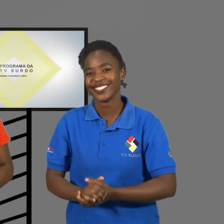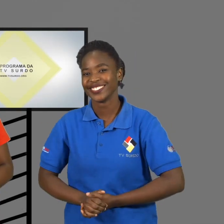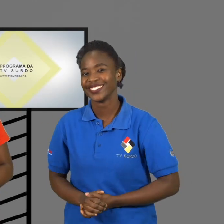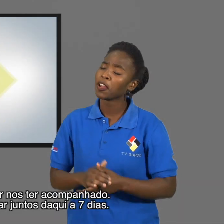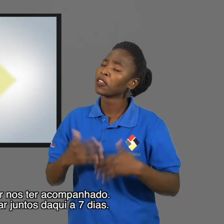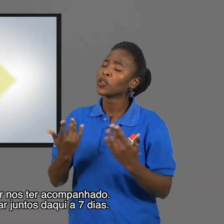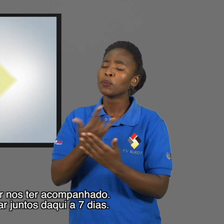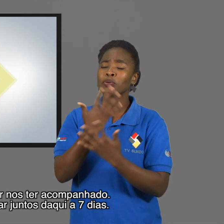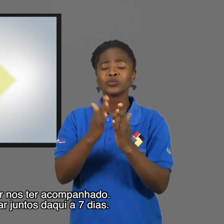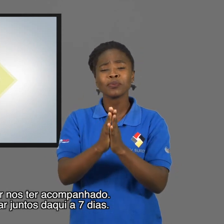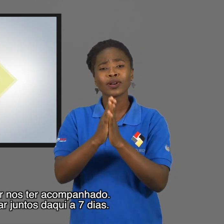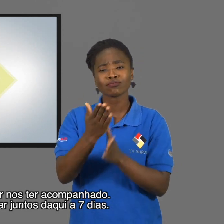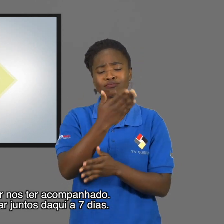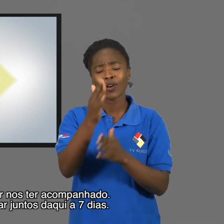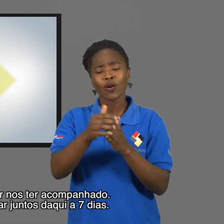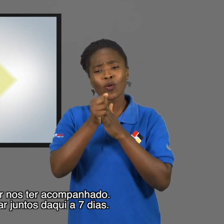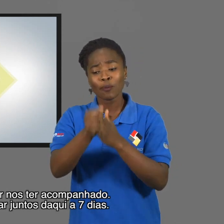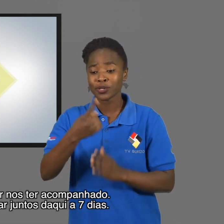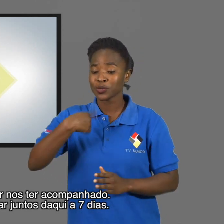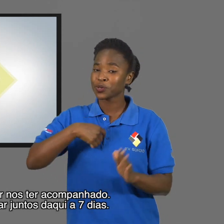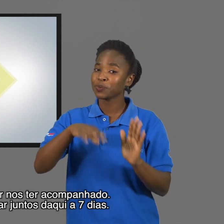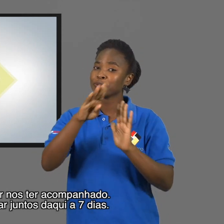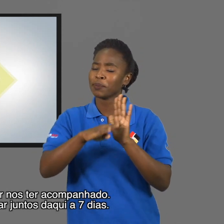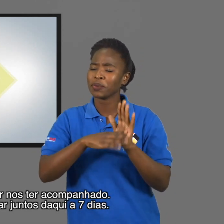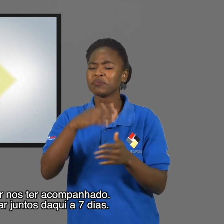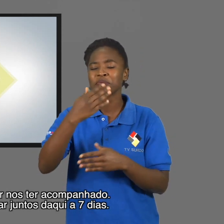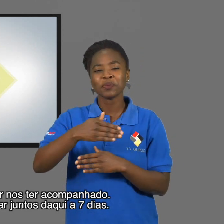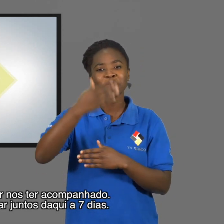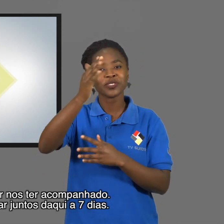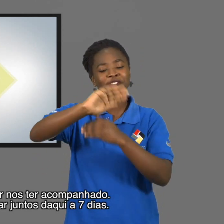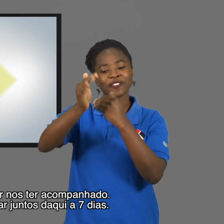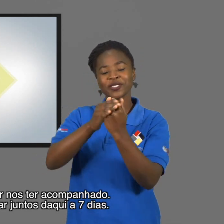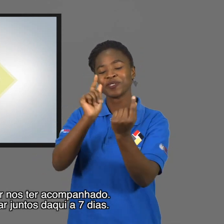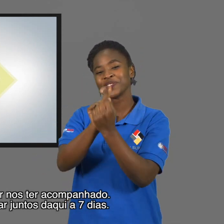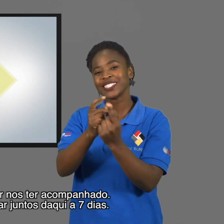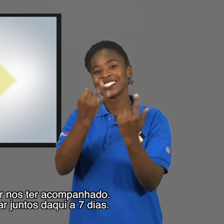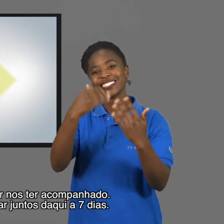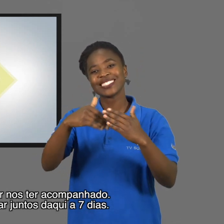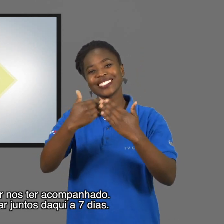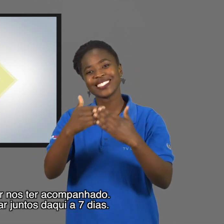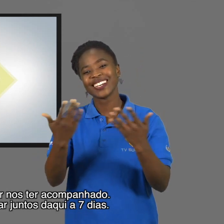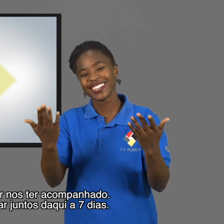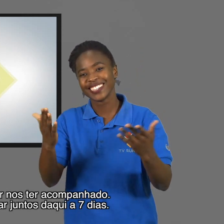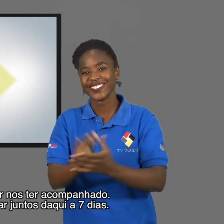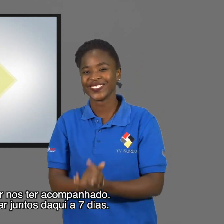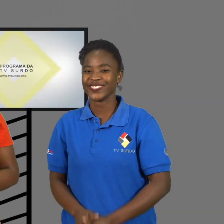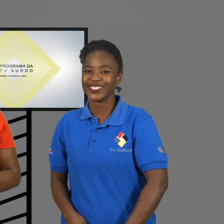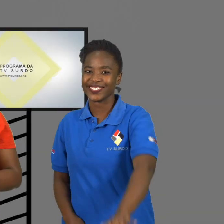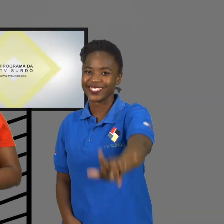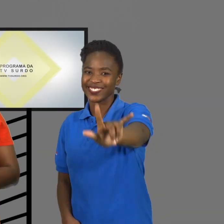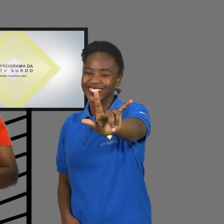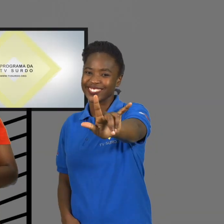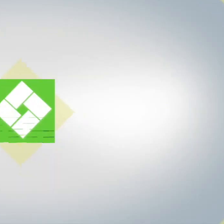fica por aqui. Muito obrigada por nos ter acompanhado. Voltamos a estar juntos daqui a sete dias.